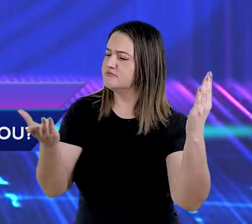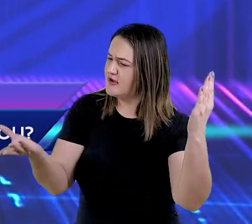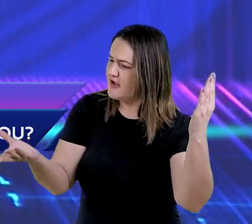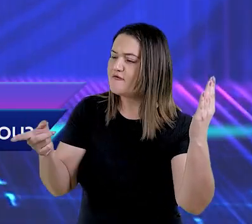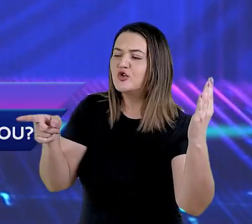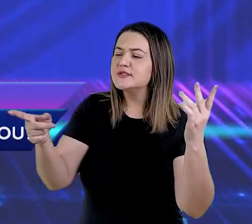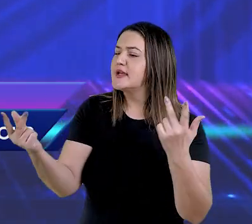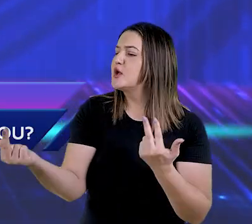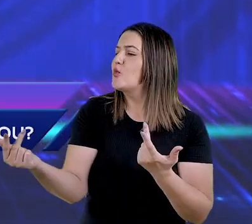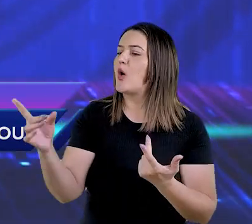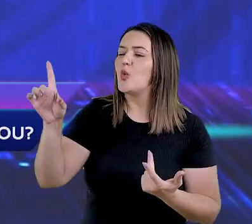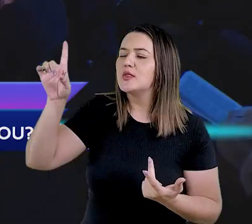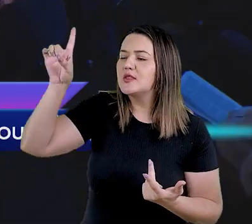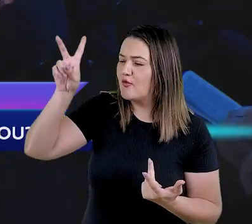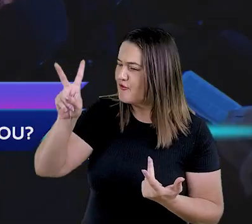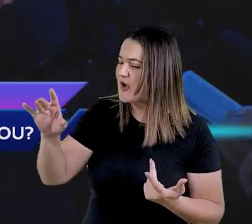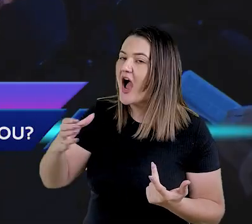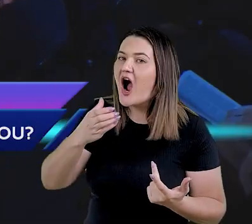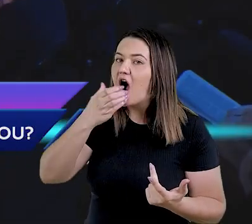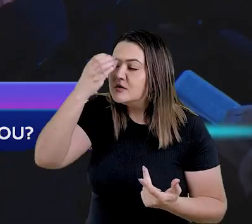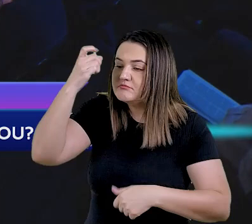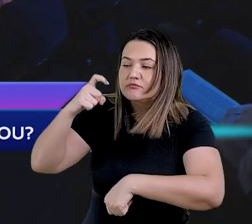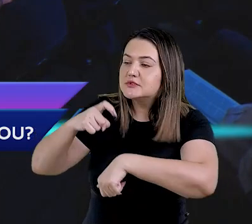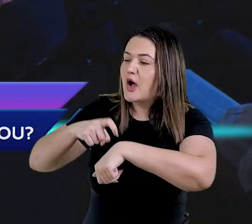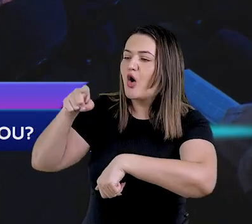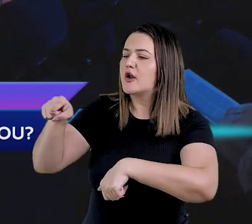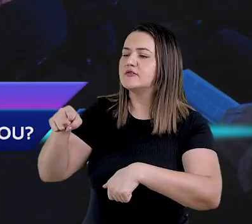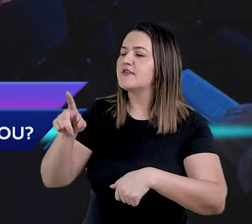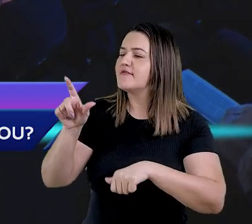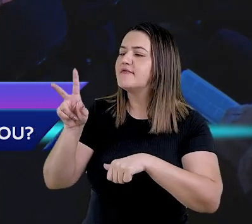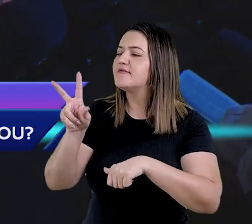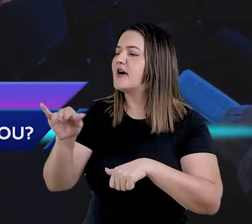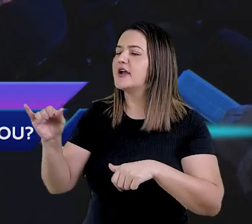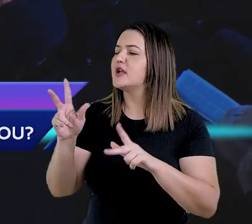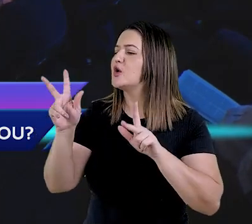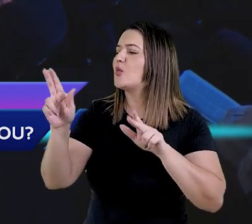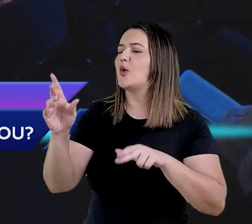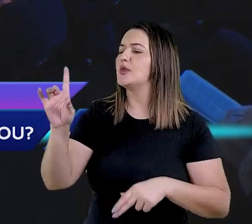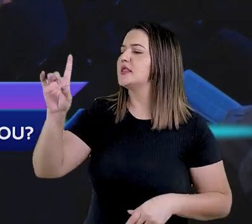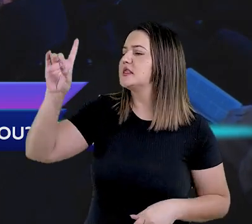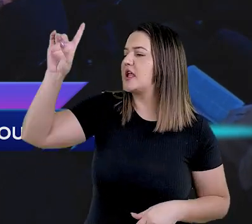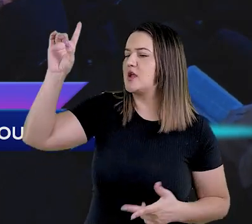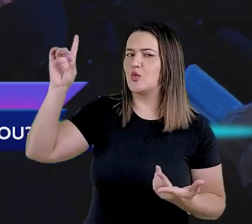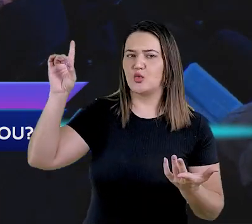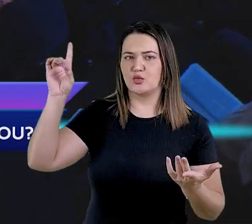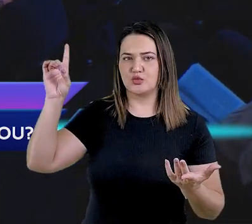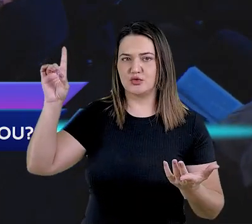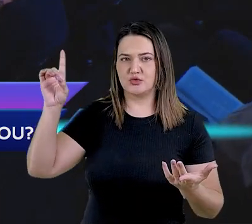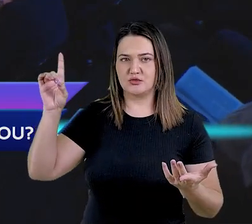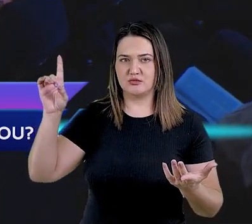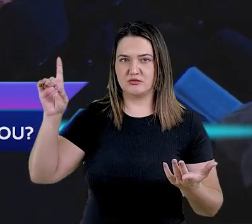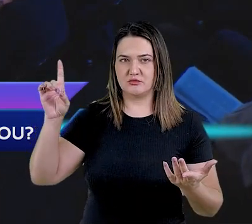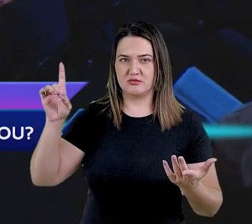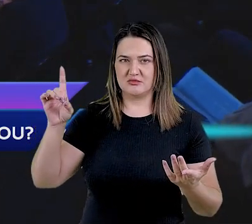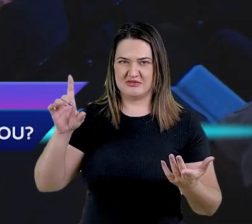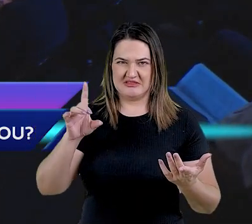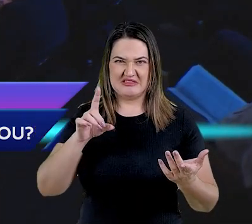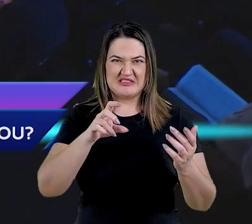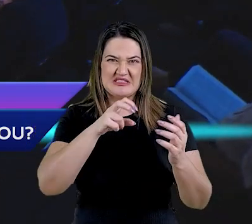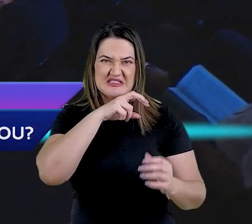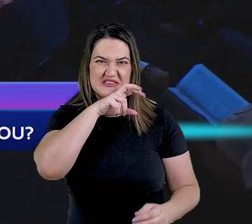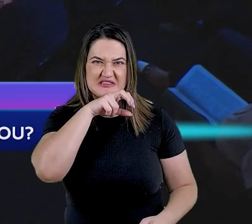Deus. Deus não quer mais outra pessoa competindo com ele, ele quer ser o único e exclusivo. Portanto, ele não quer que você